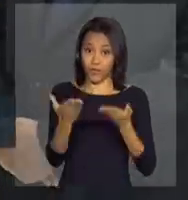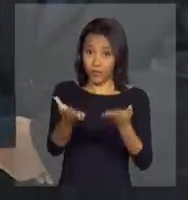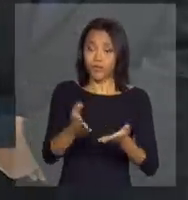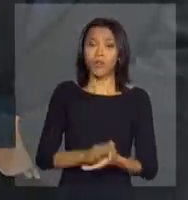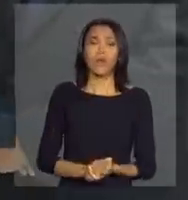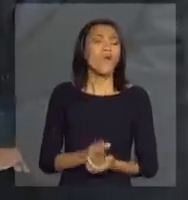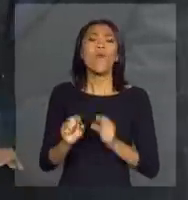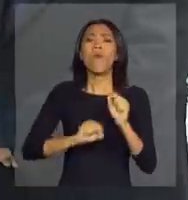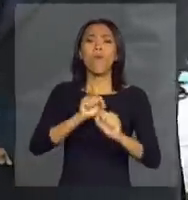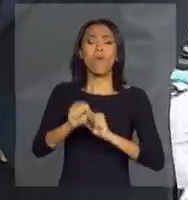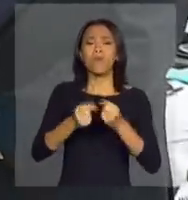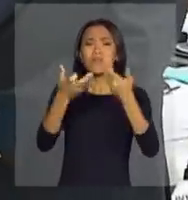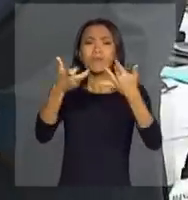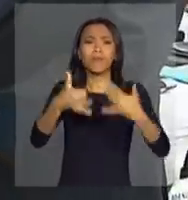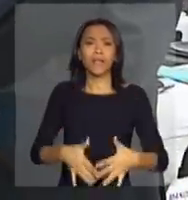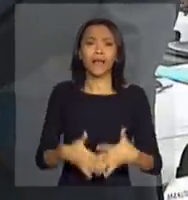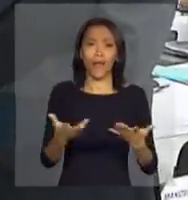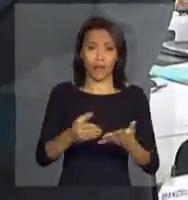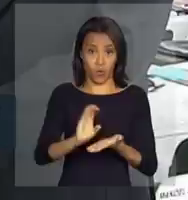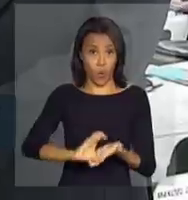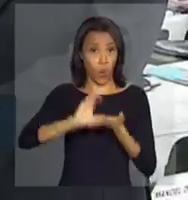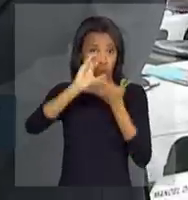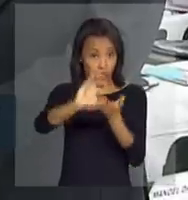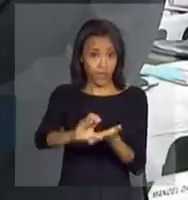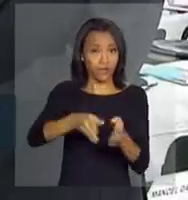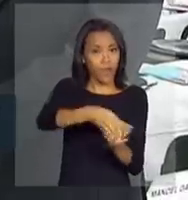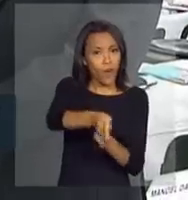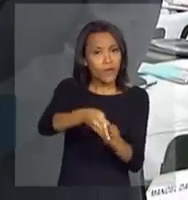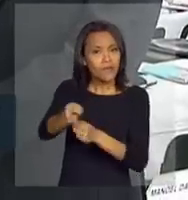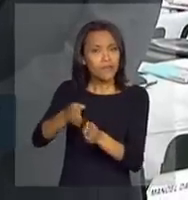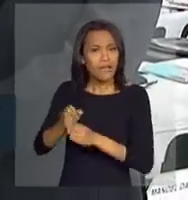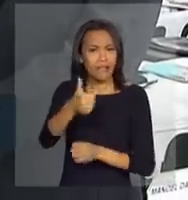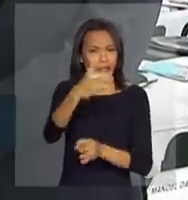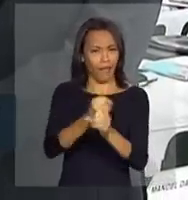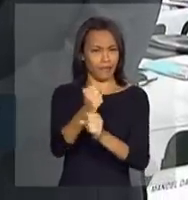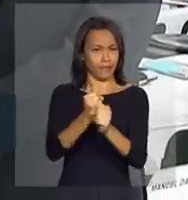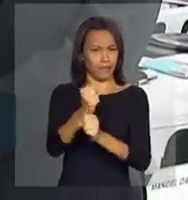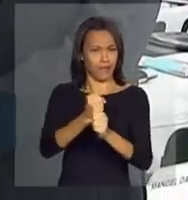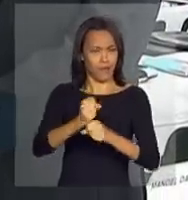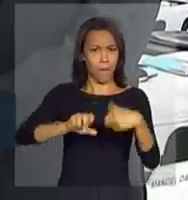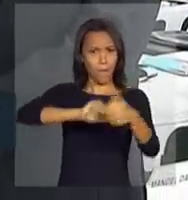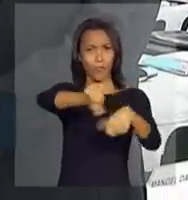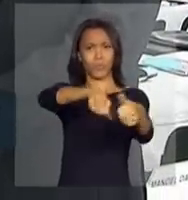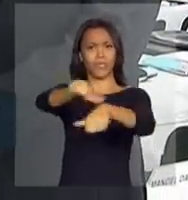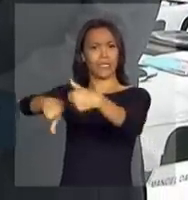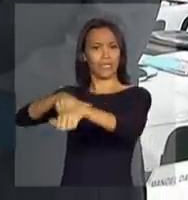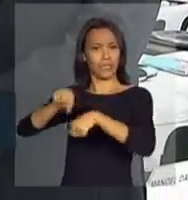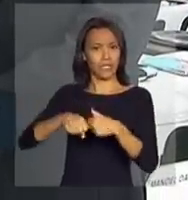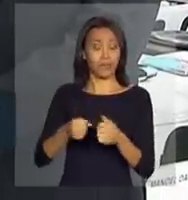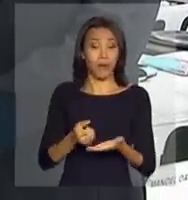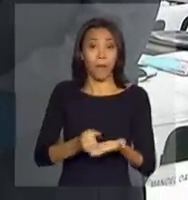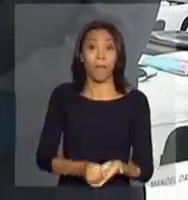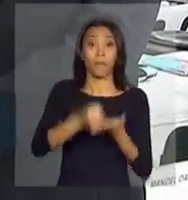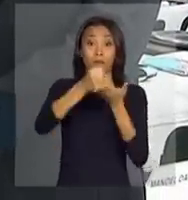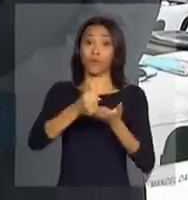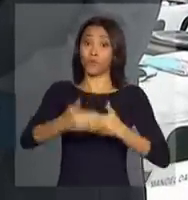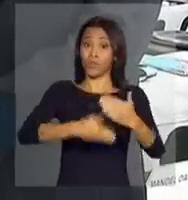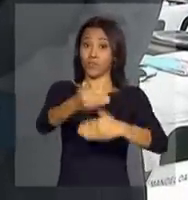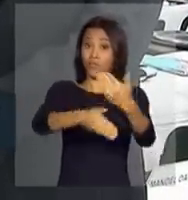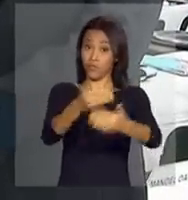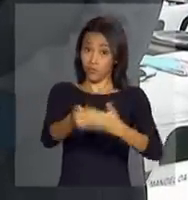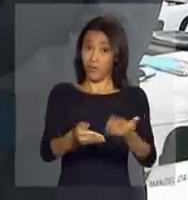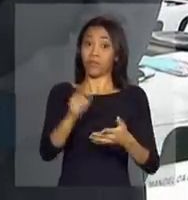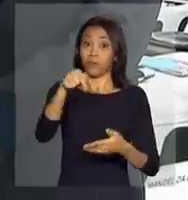senhor me falasse como é que o conselho tem aconselhado ao longo desses 10 anos essas mudanças para para promover um crescimento científico e